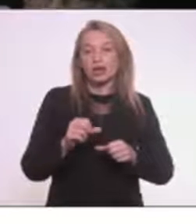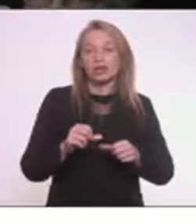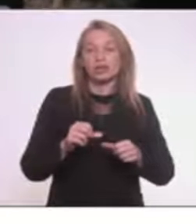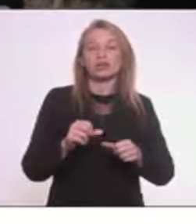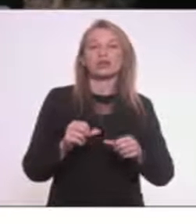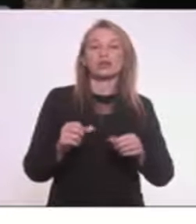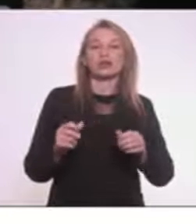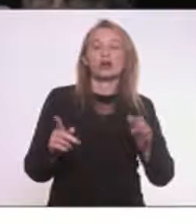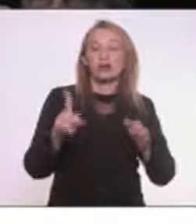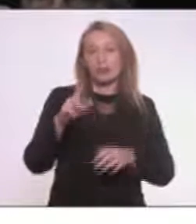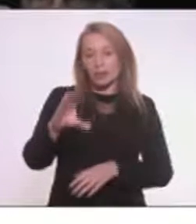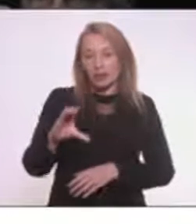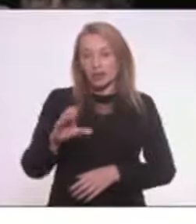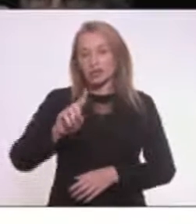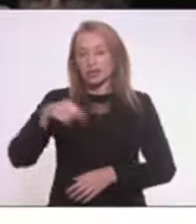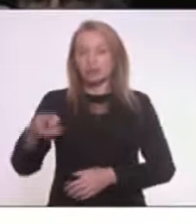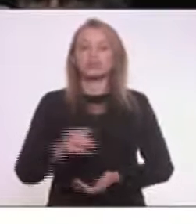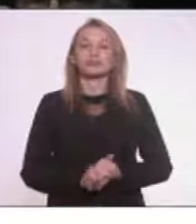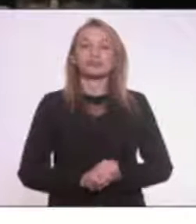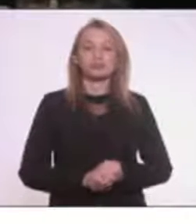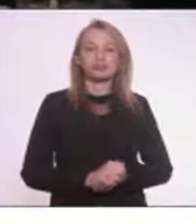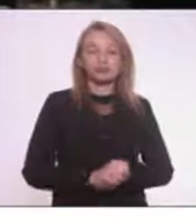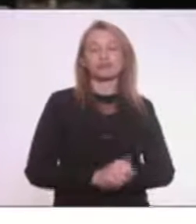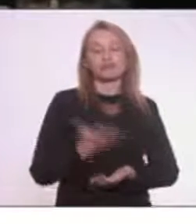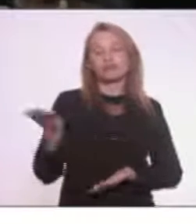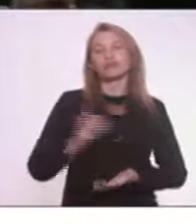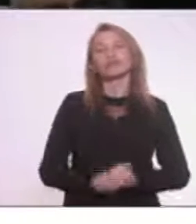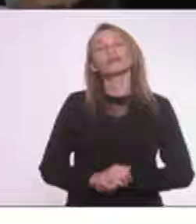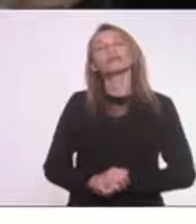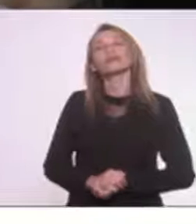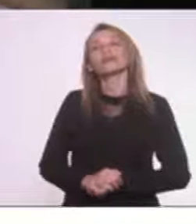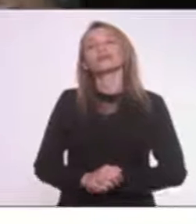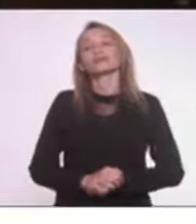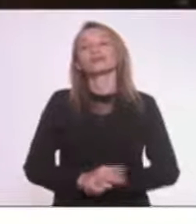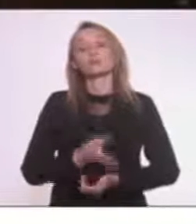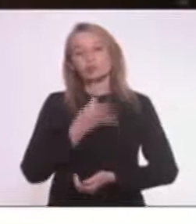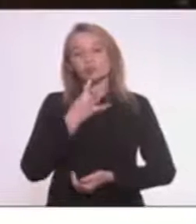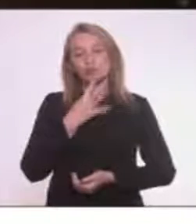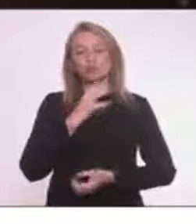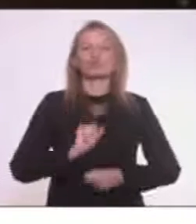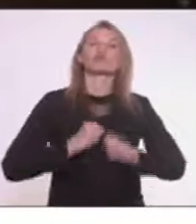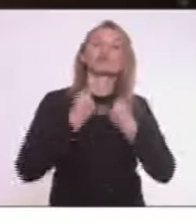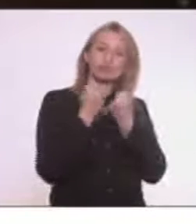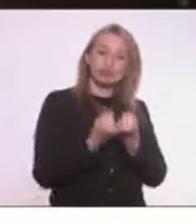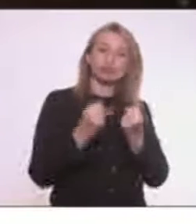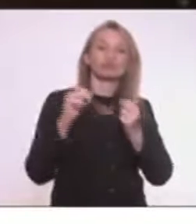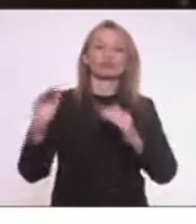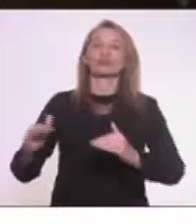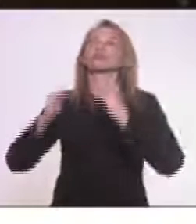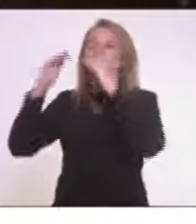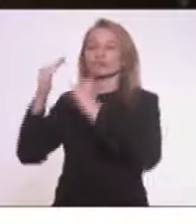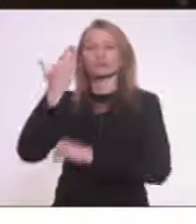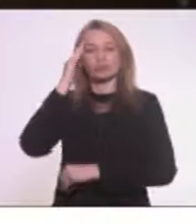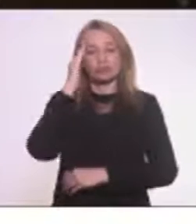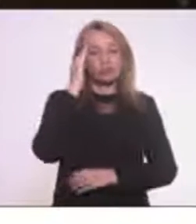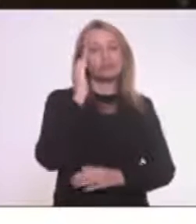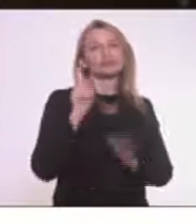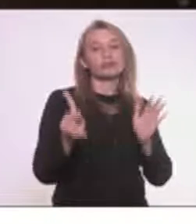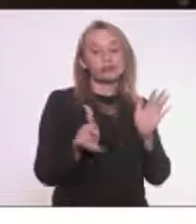sem problema, desculpa interromper Vossa Excelência, vou garantir o tempo de Vossa Excelência. Não obstante, reconheço o esforço de Vossa Excelência para buscar um entendimento